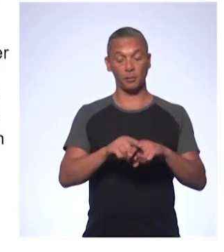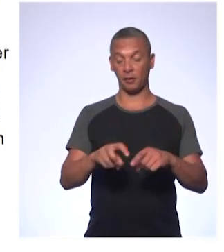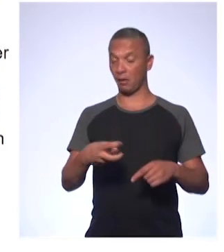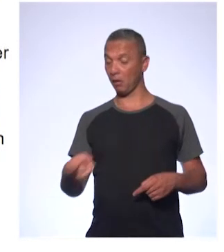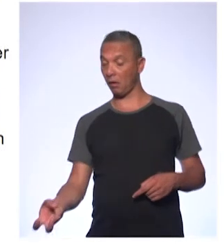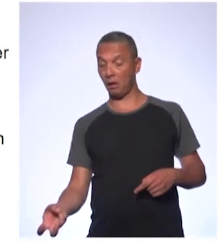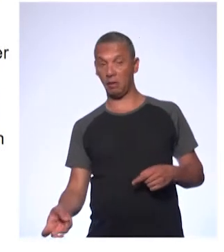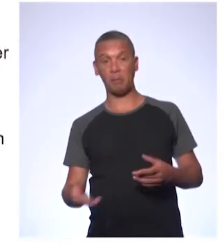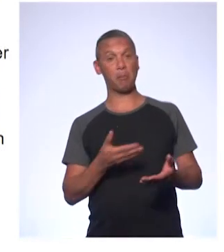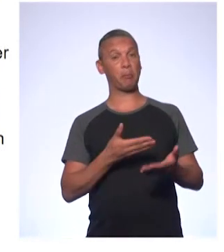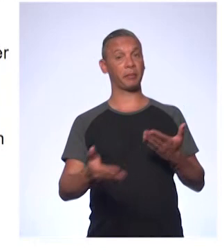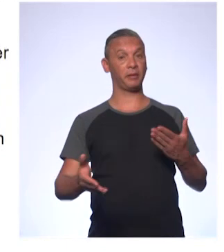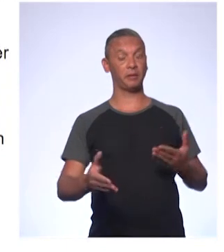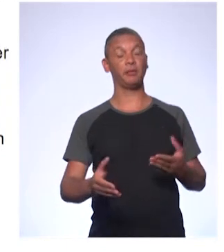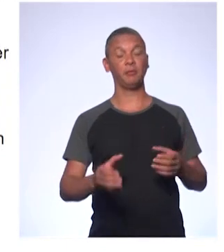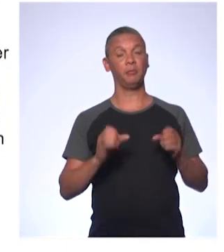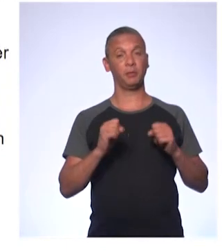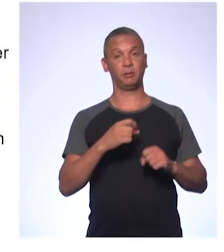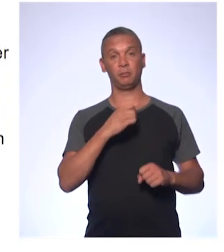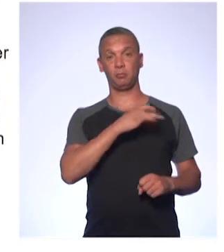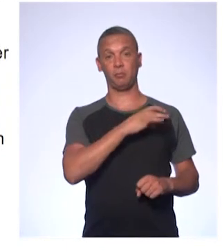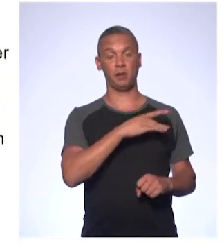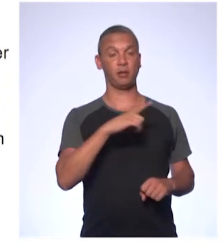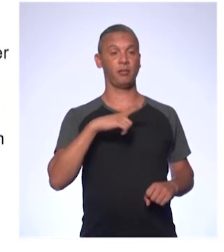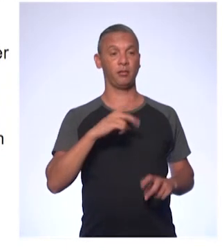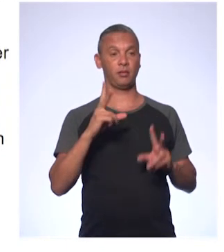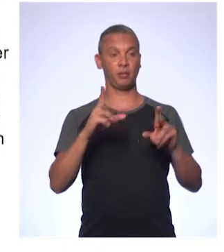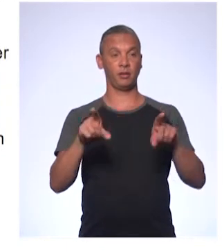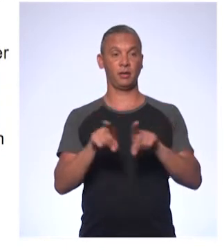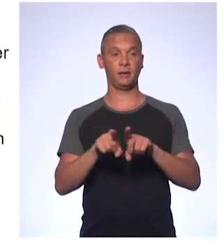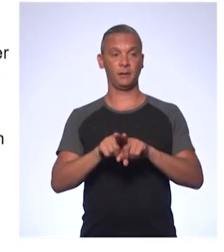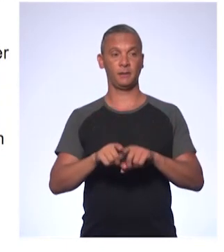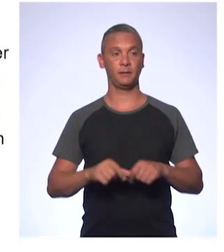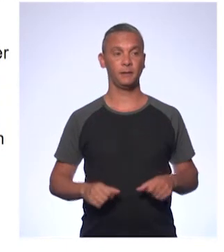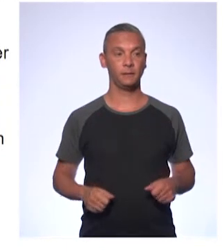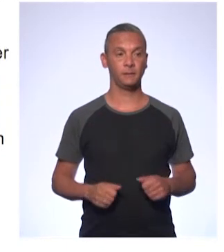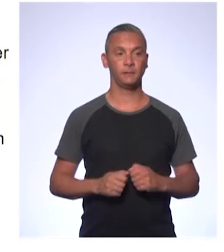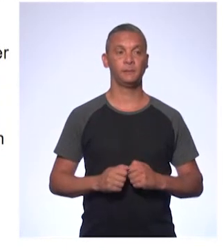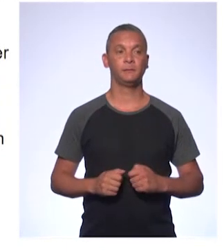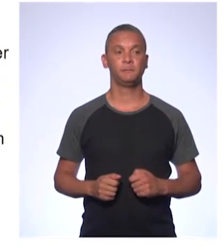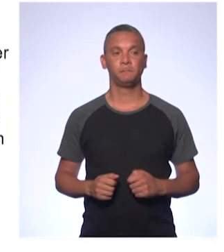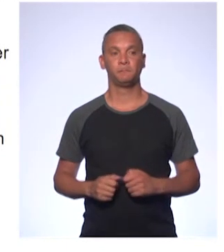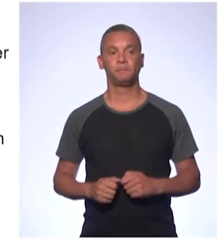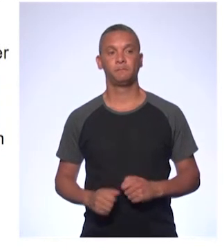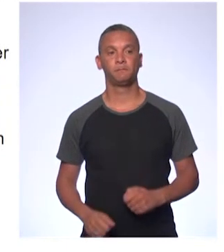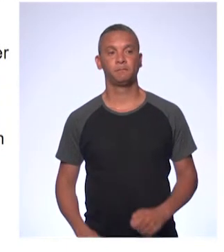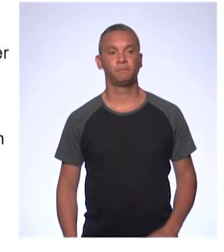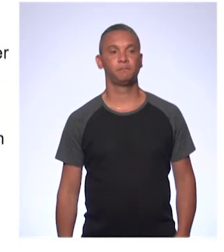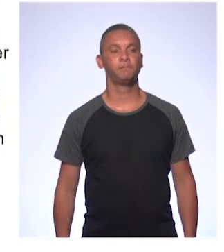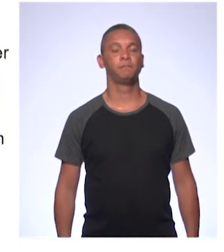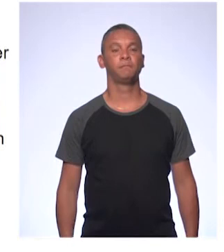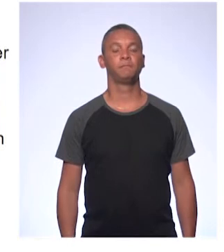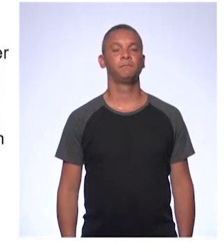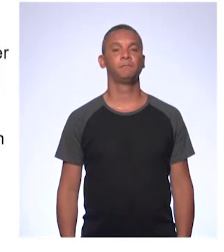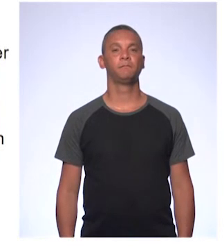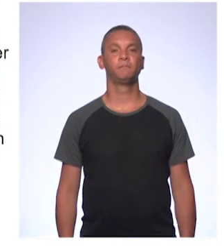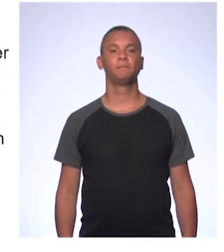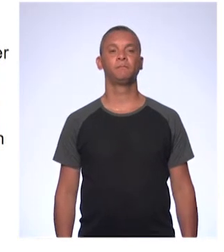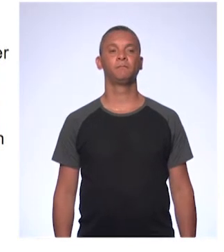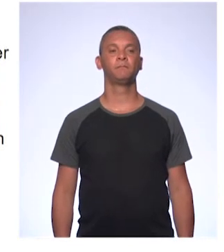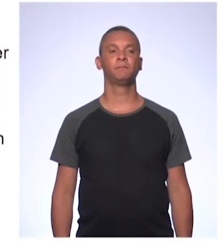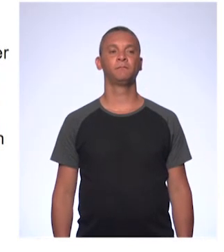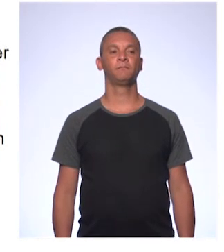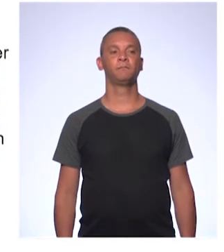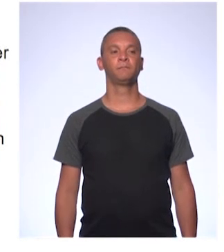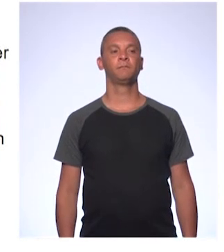verbo cair, ok? É um verbo irregular, né? Caiga. E também a gente tem ali, depois de